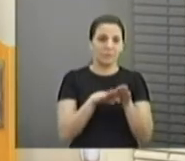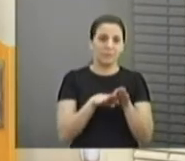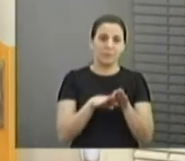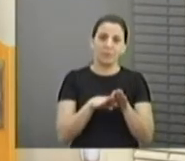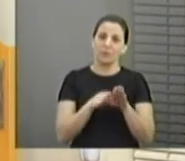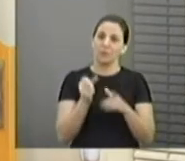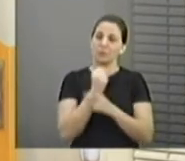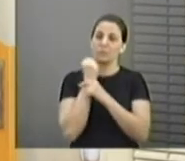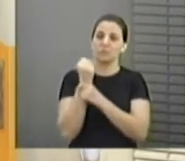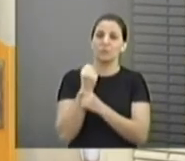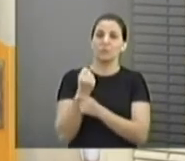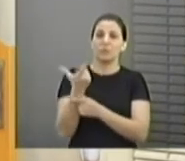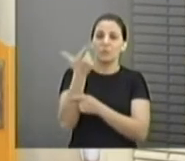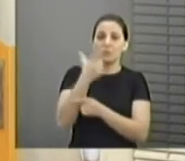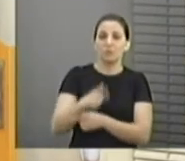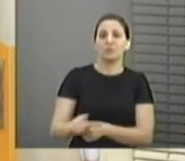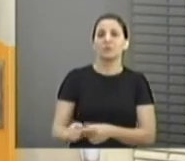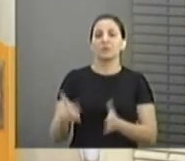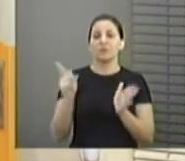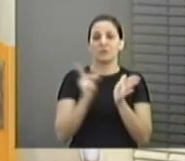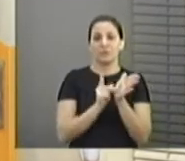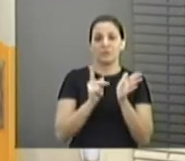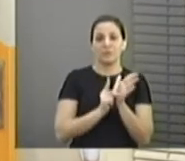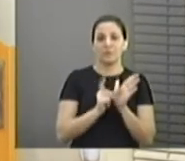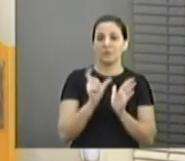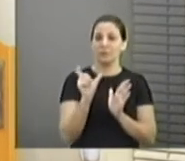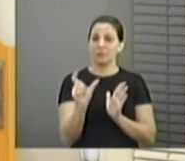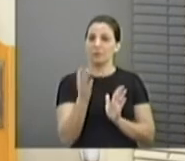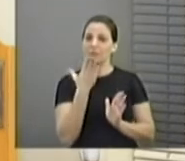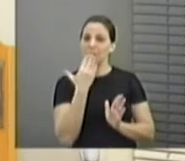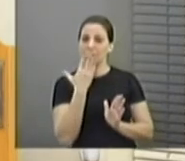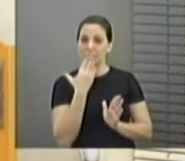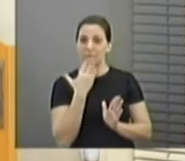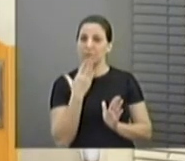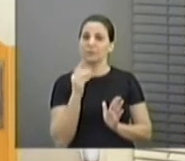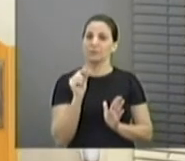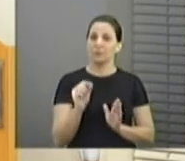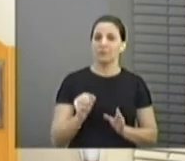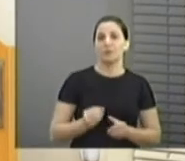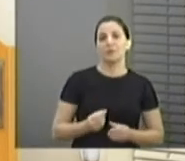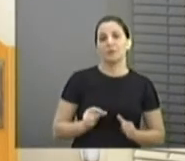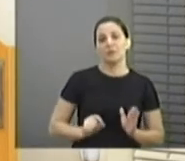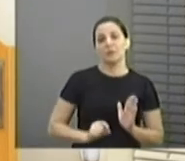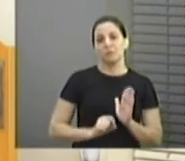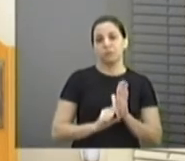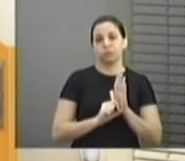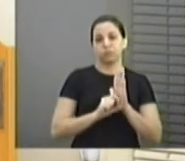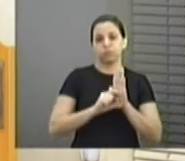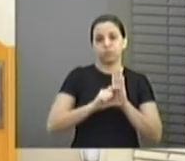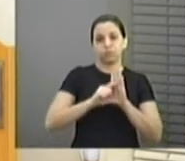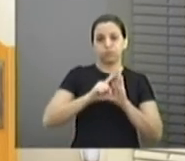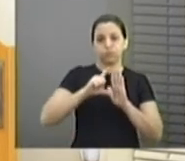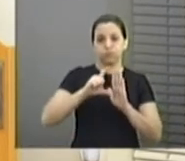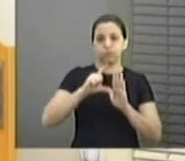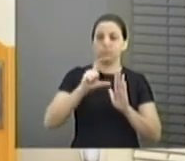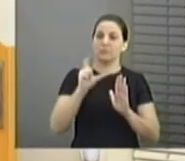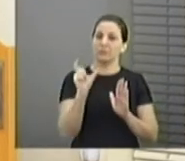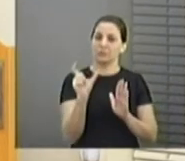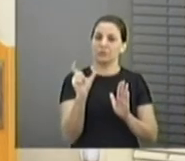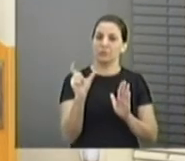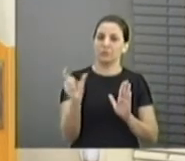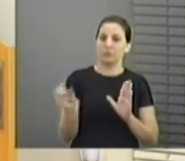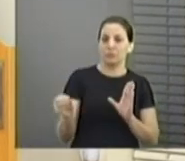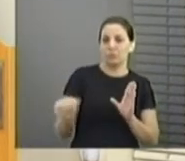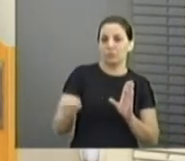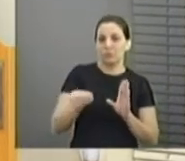não garantiu uma recuperação real no ticket alimentação. Deu um aumento significativo no ticket logo na sua